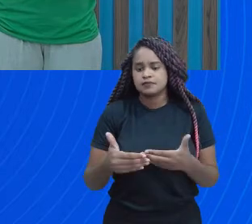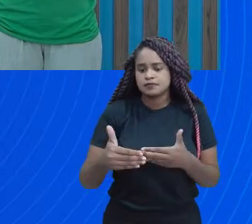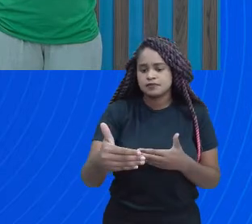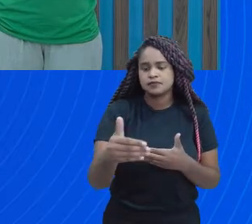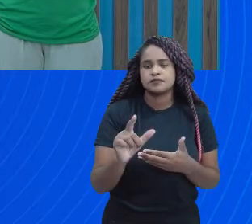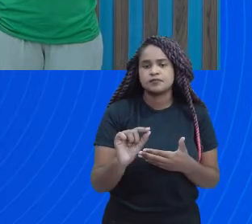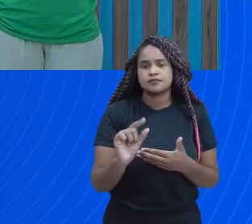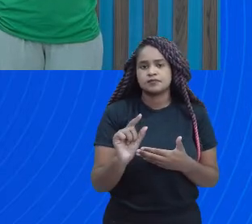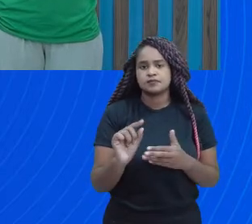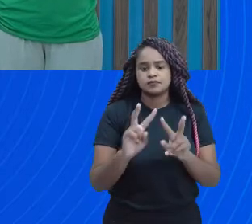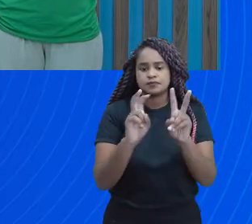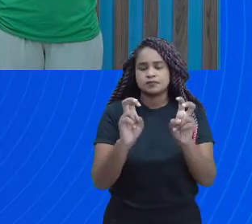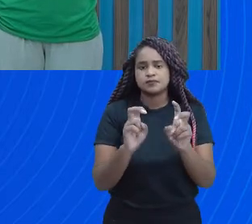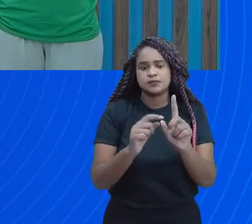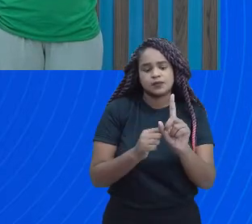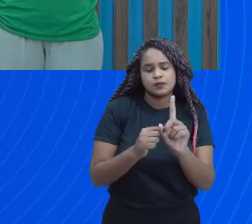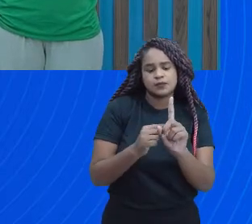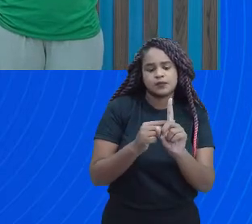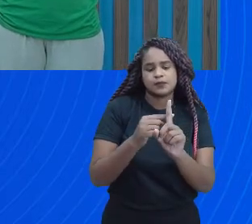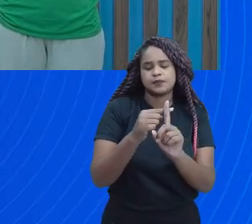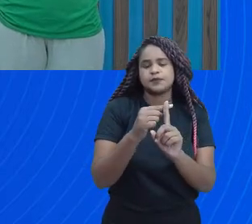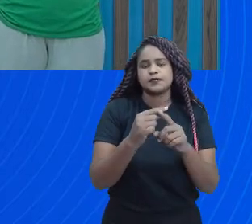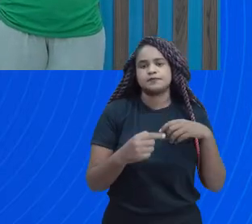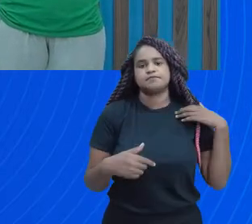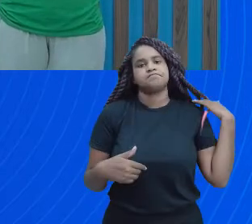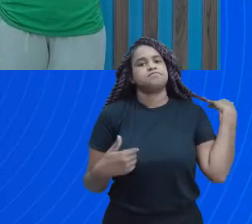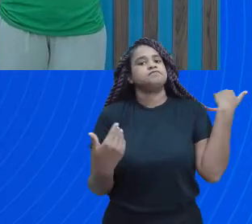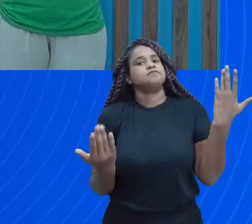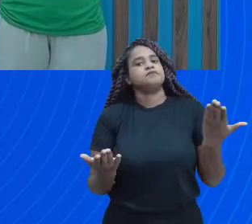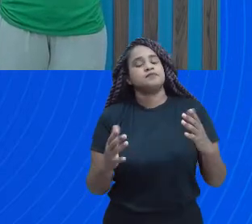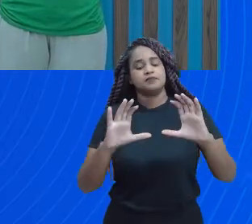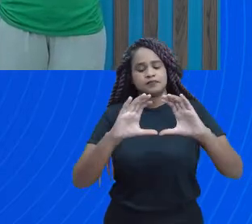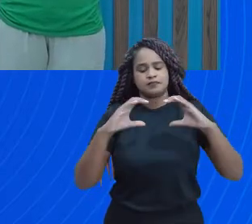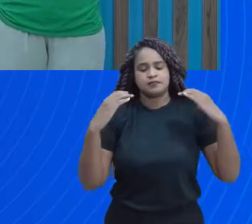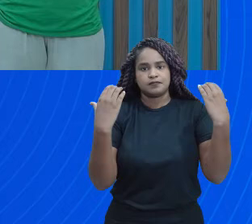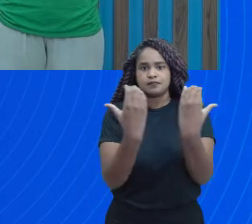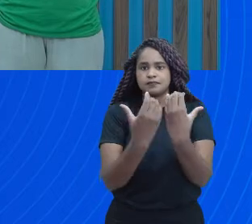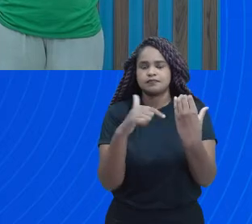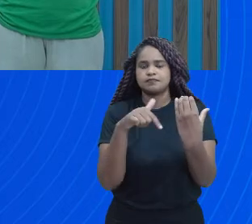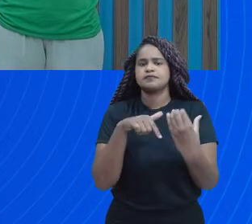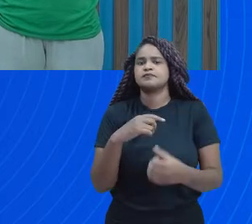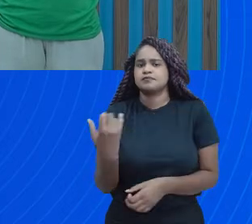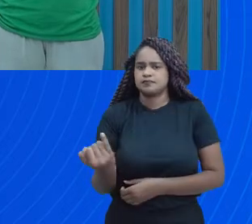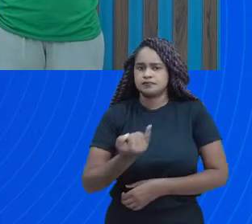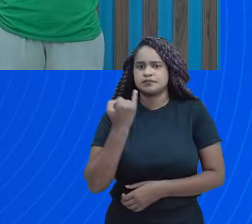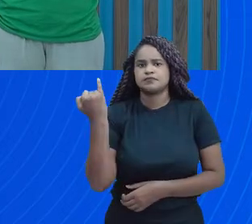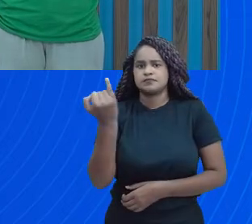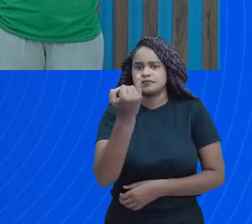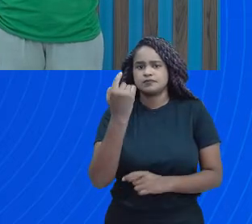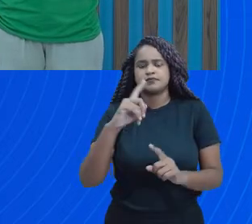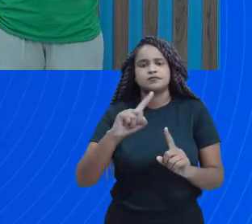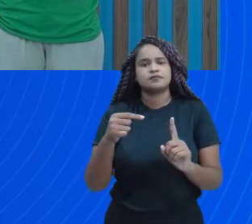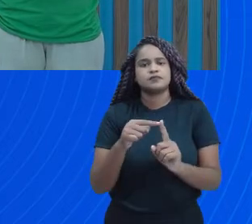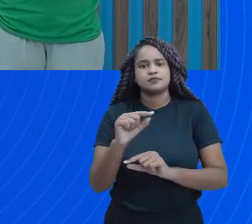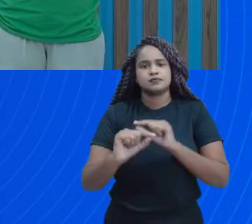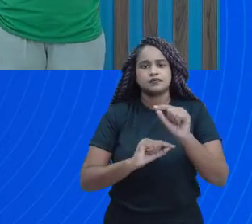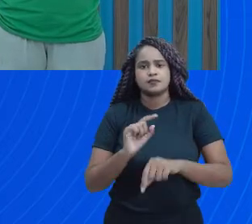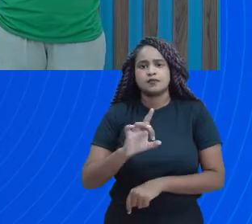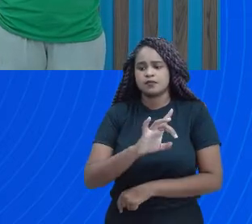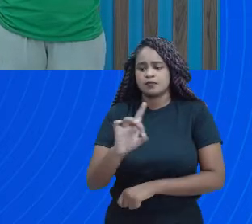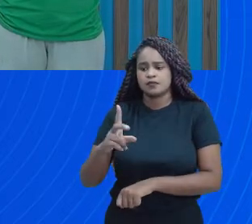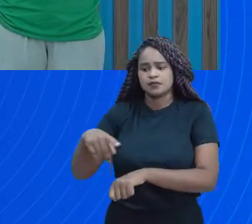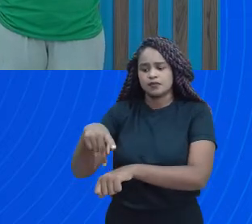na questão do aquecimento global. Então, essa conferência é muito importante para que cada nação,